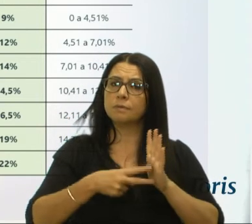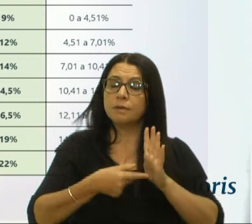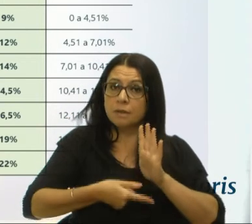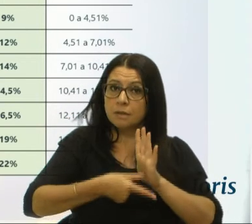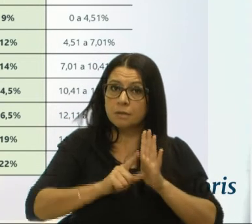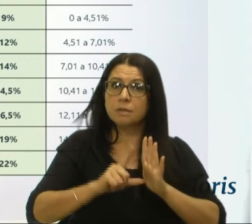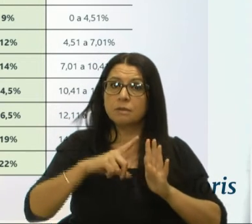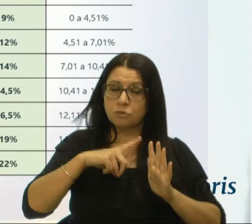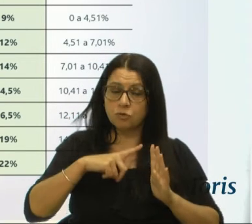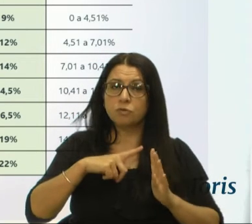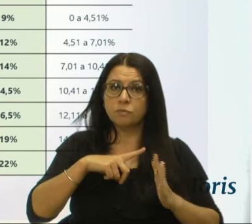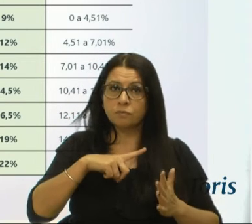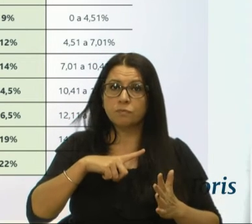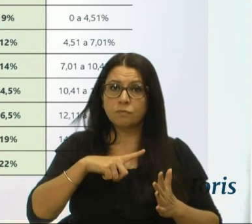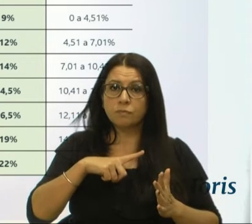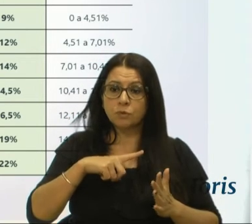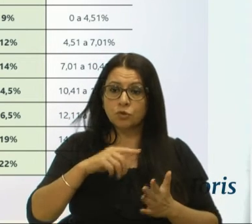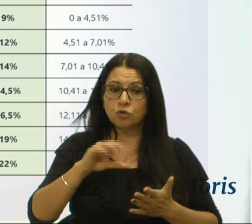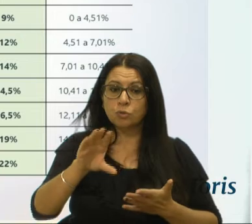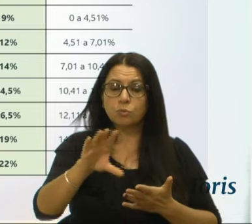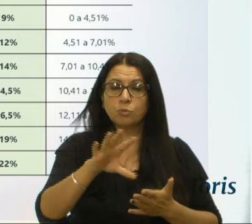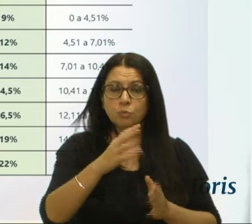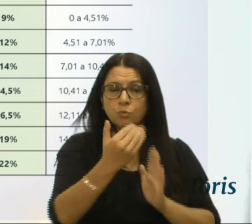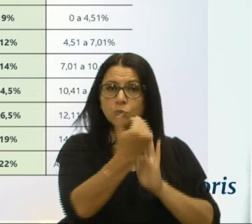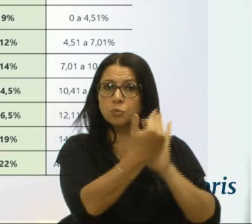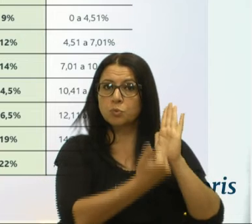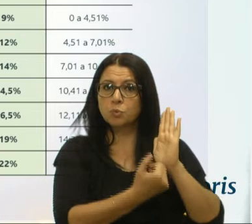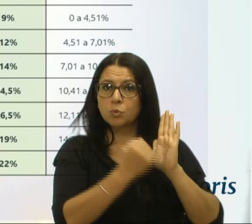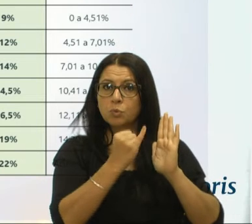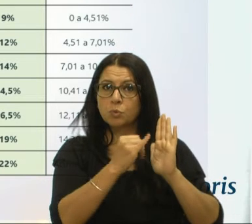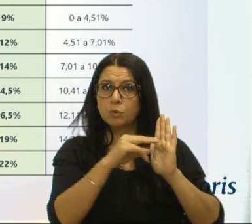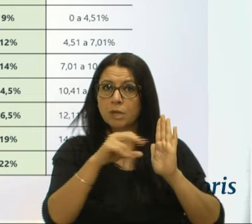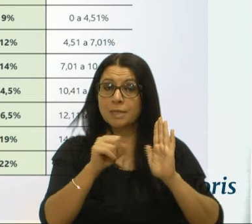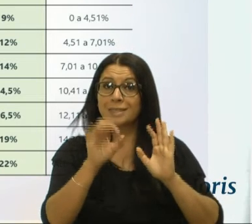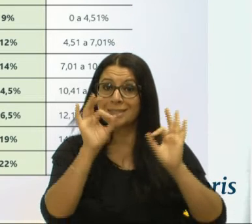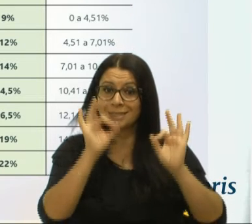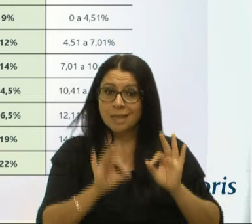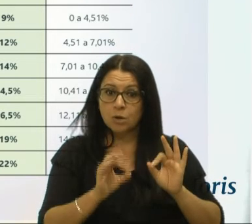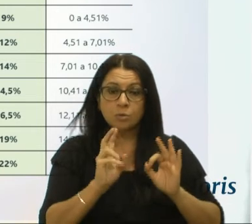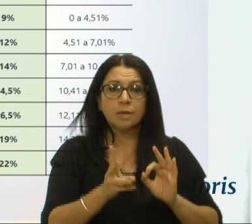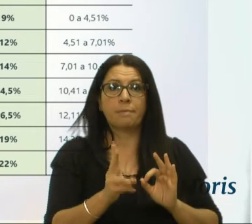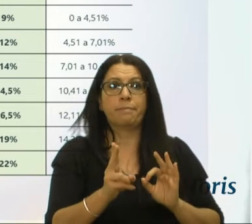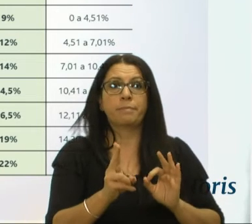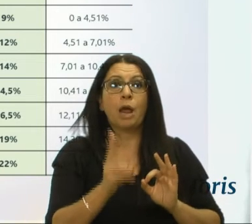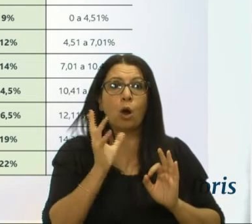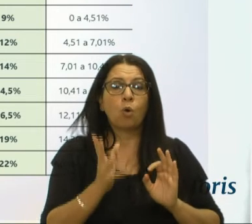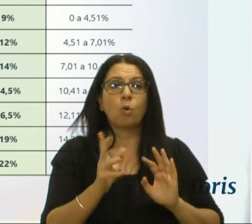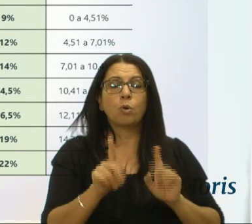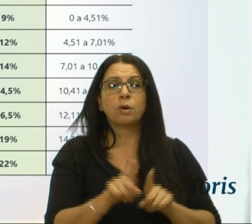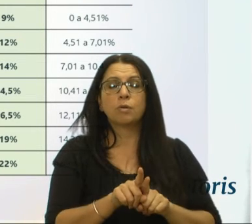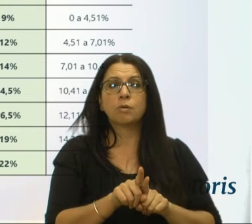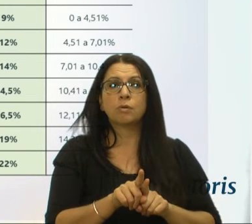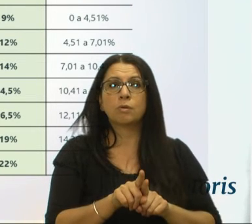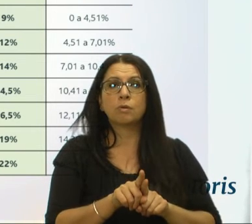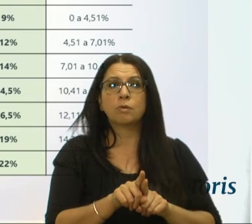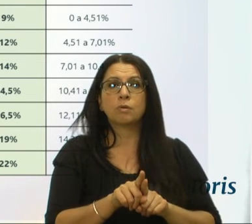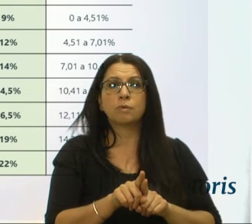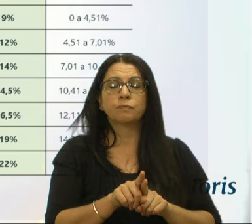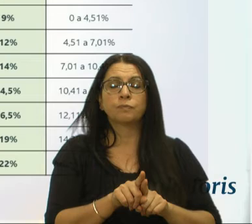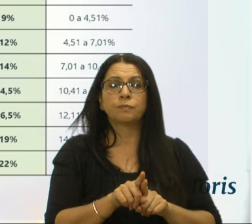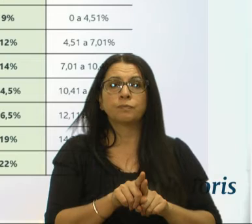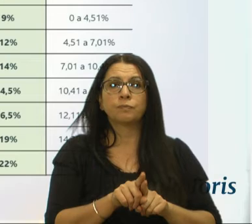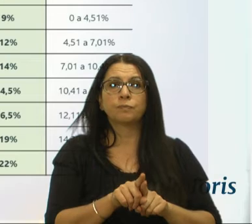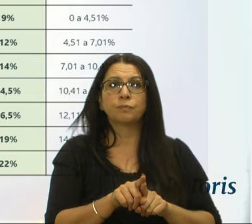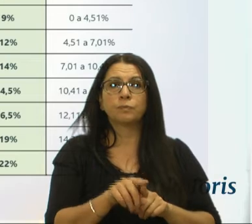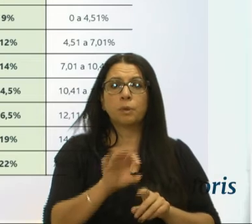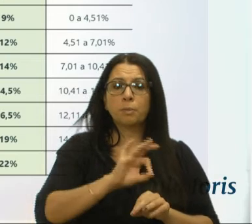tinha um recolhimento de 14% fixo, e agora passa a ter uma